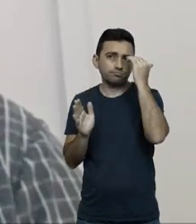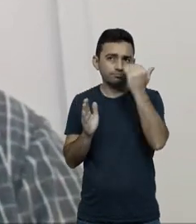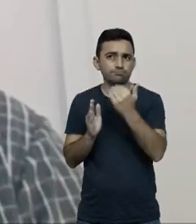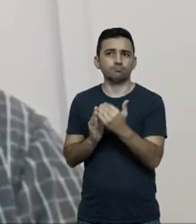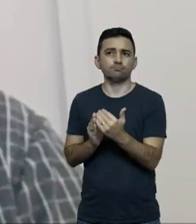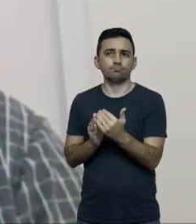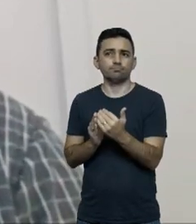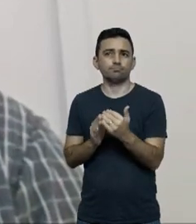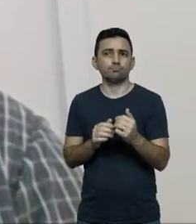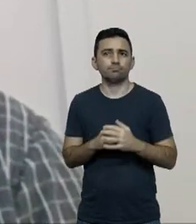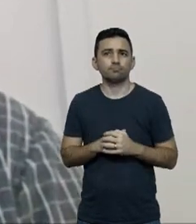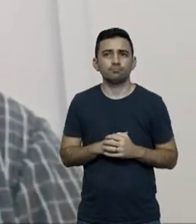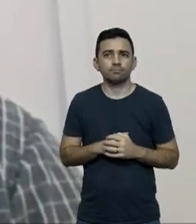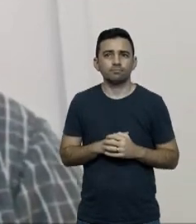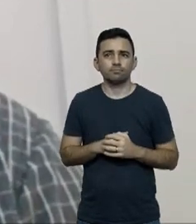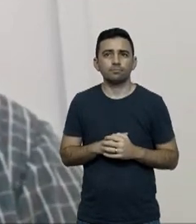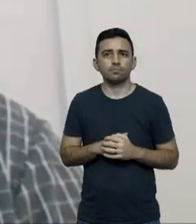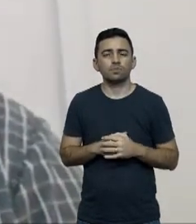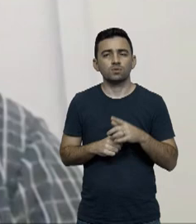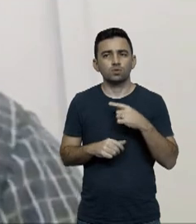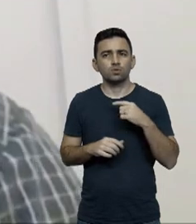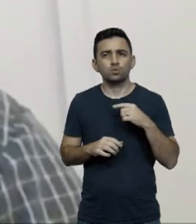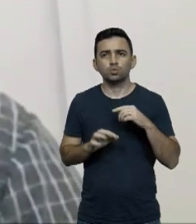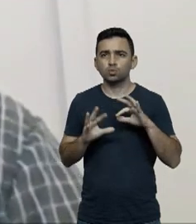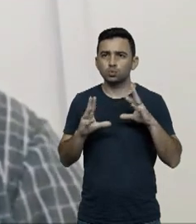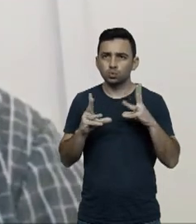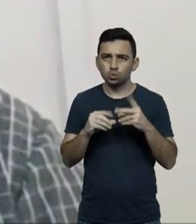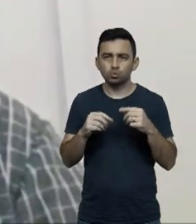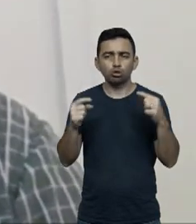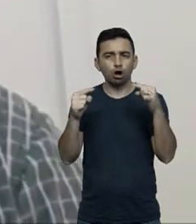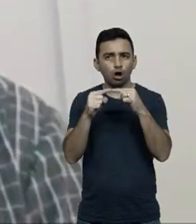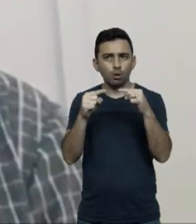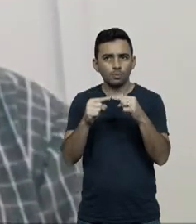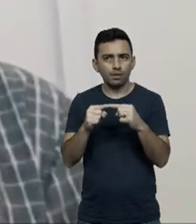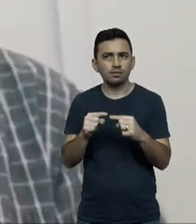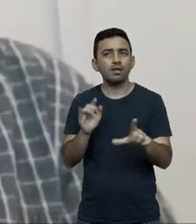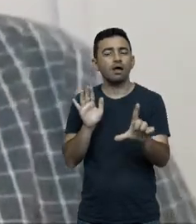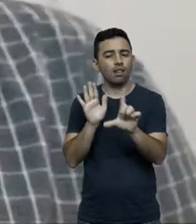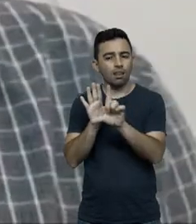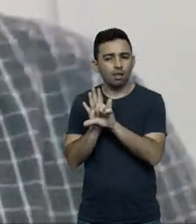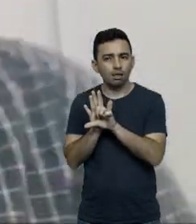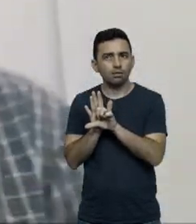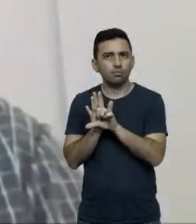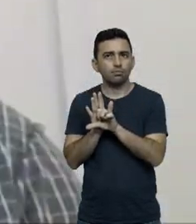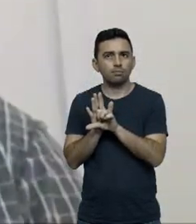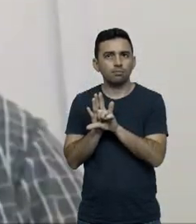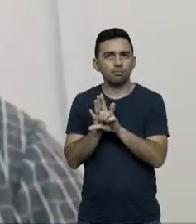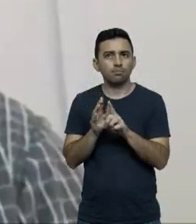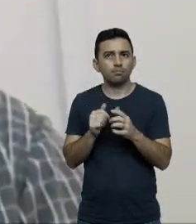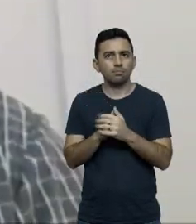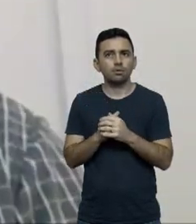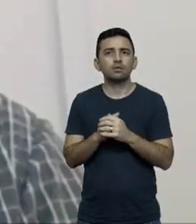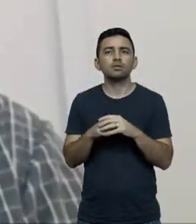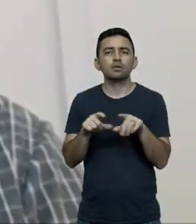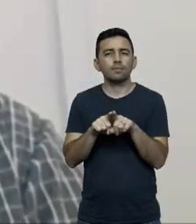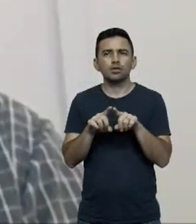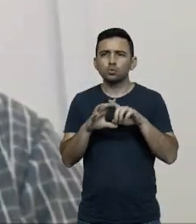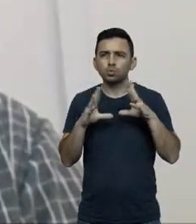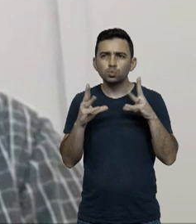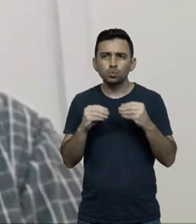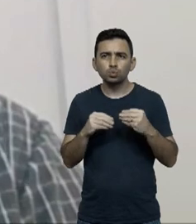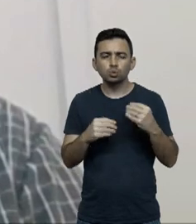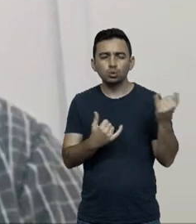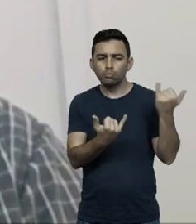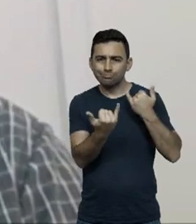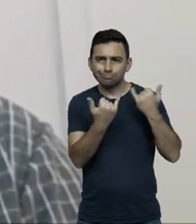tem né pouco ele parametrizado conforme a legislação vigente e todos os casos até agora que